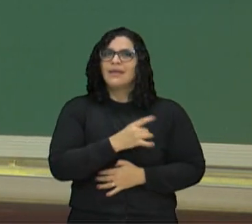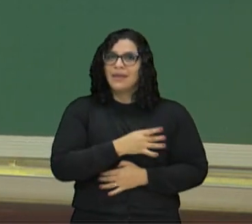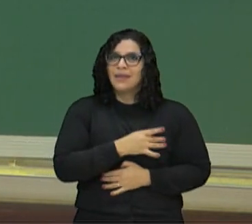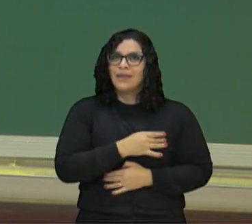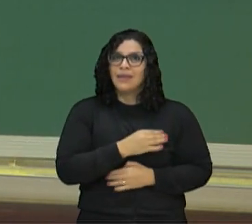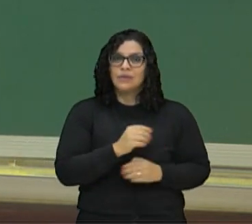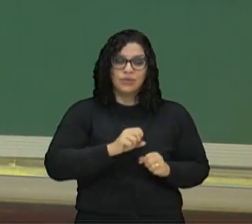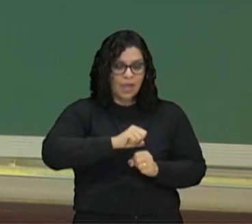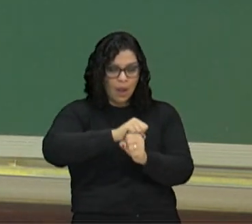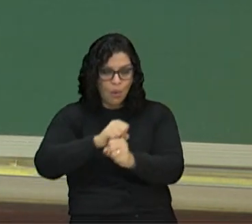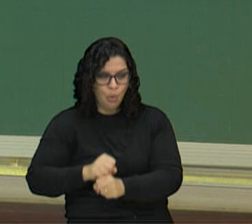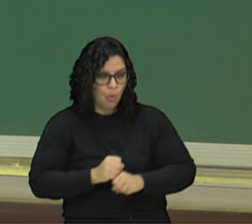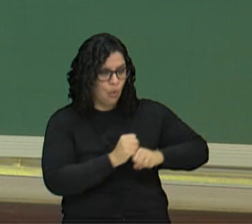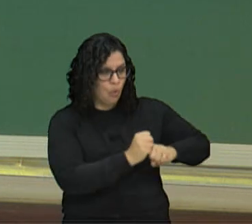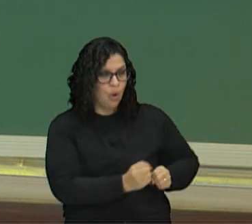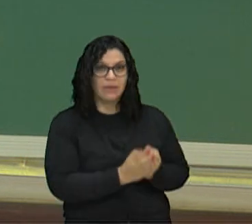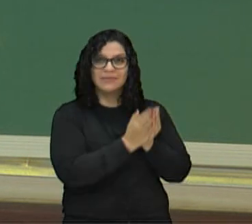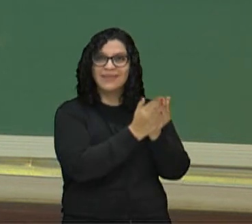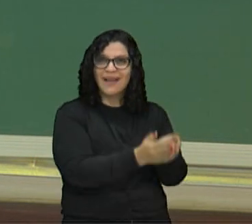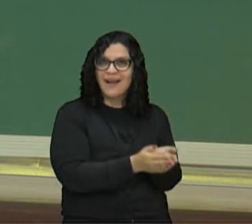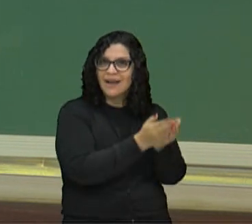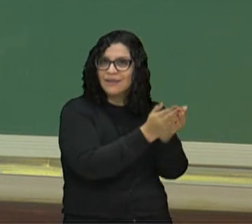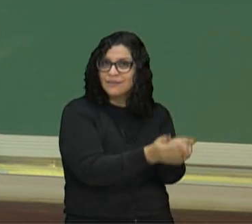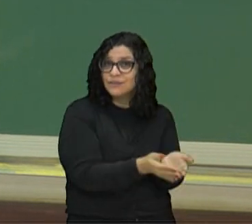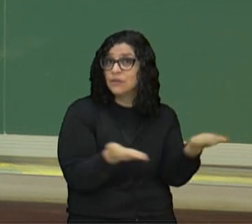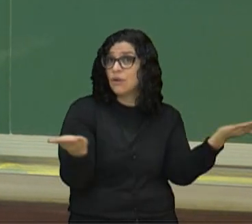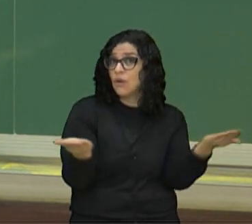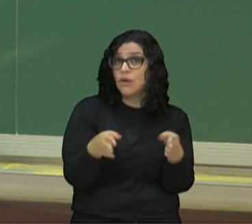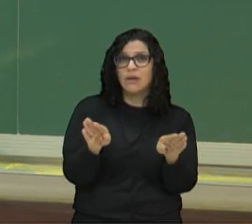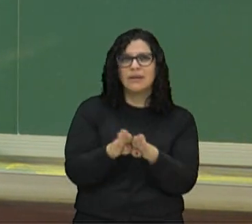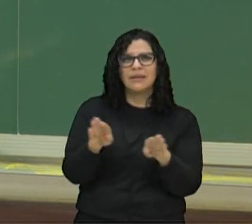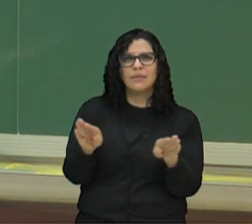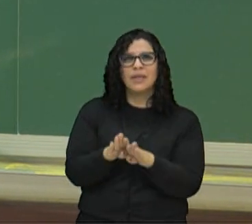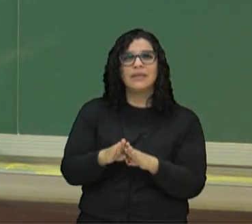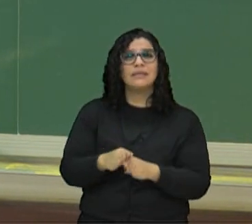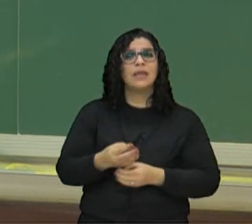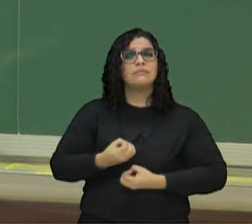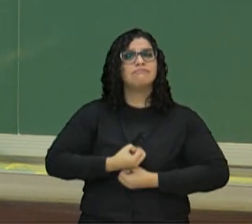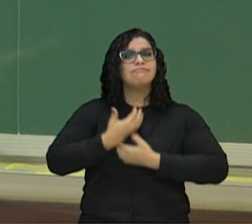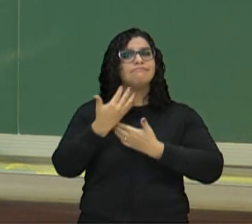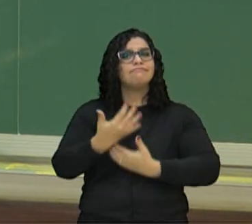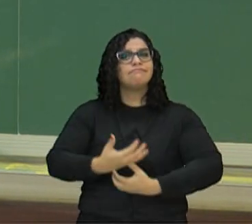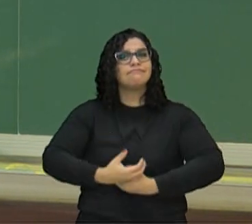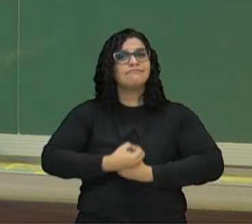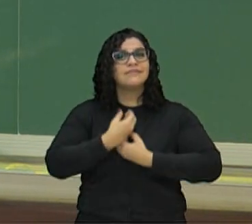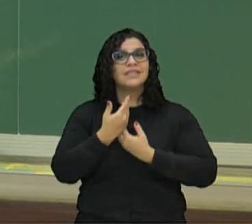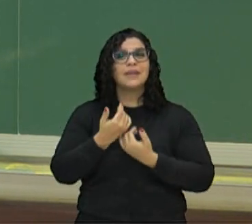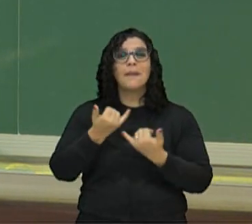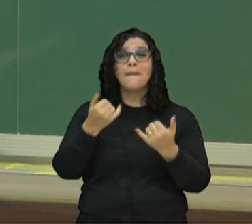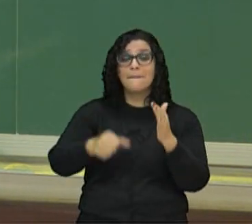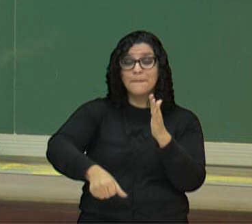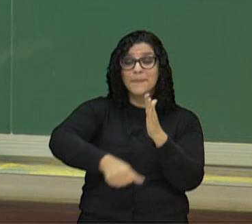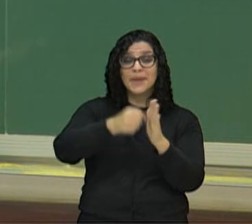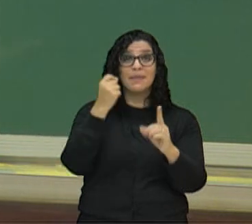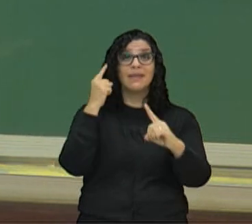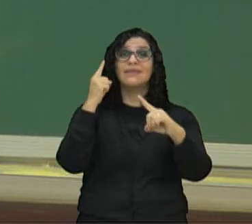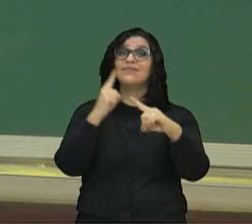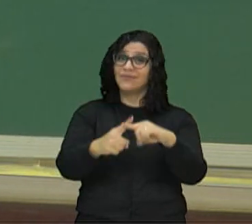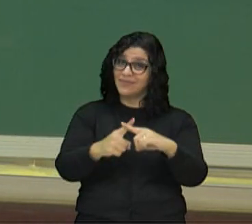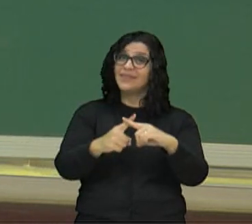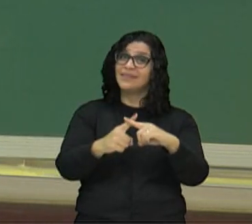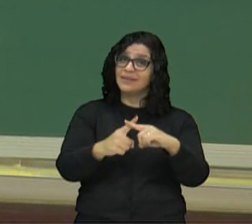de navegar. Então, tem ali uma expressão, era a primeira